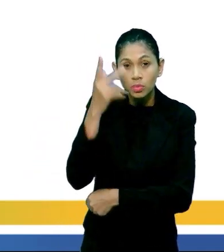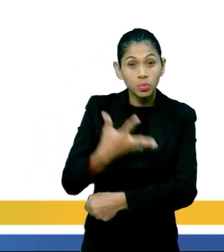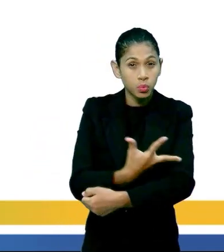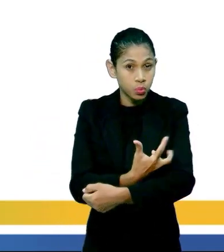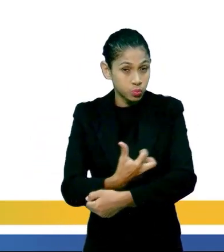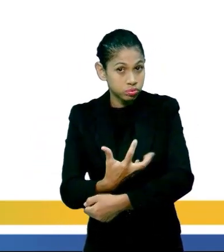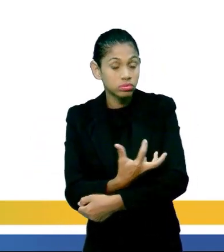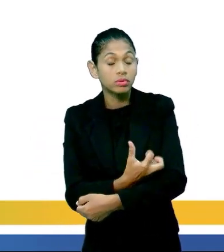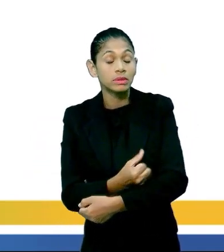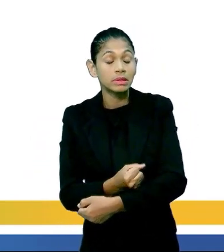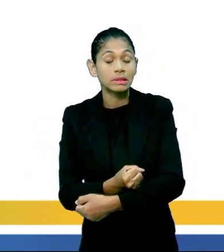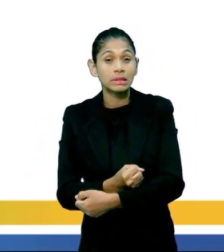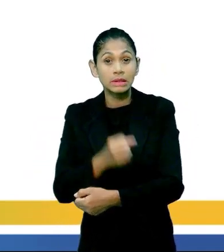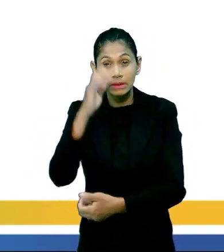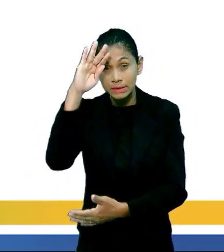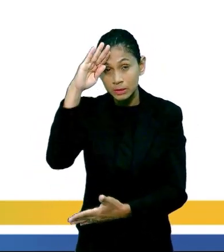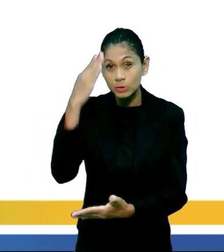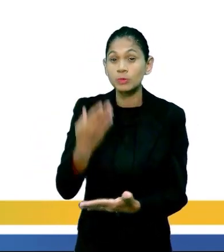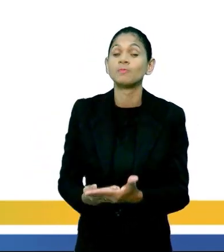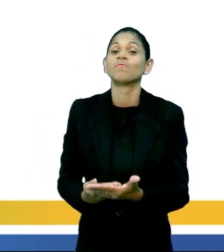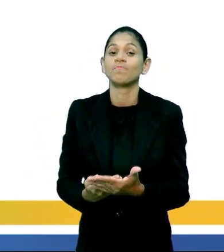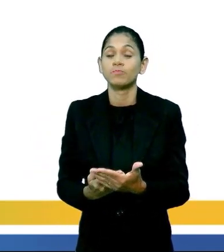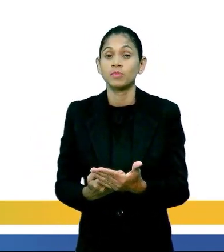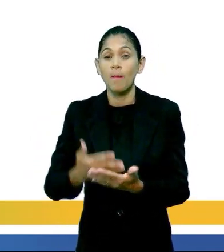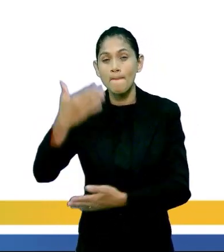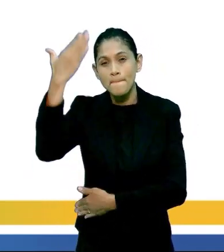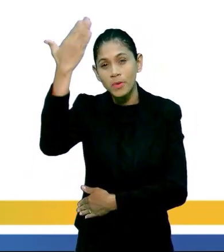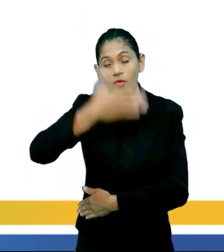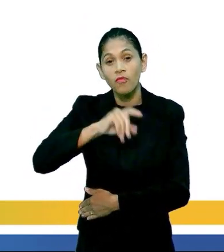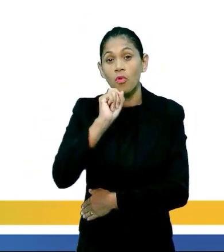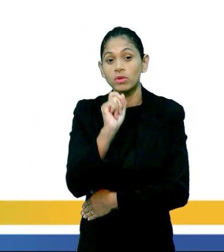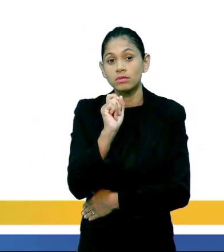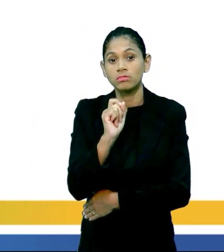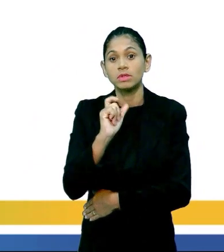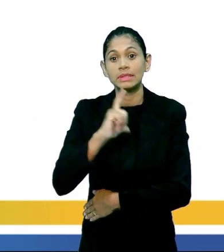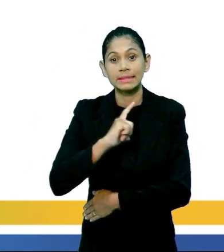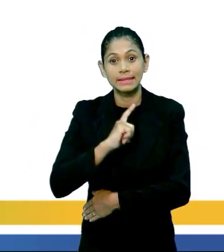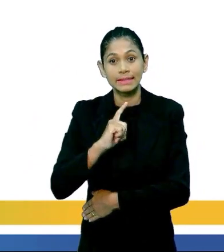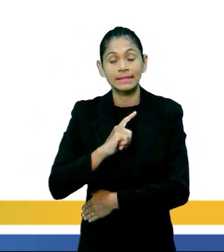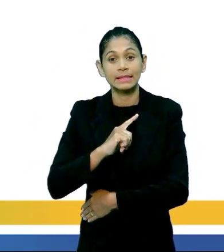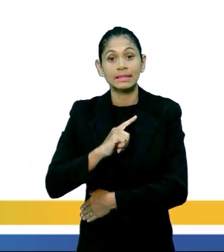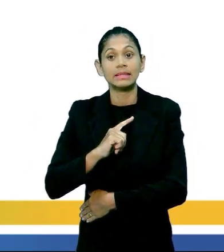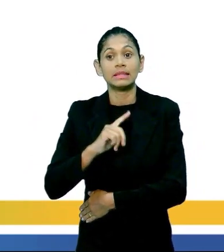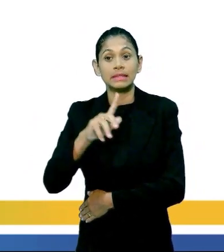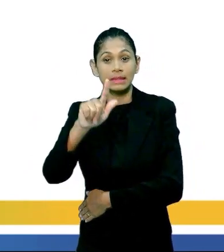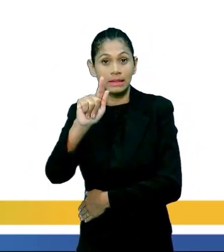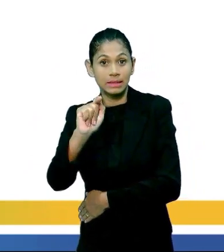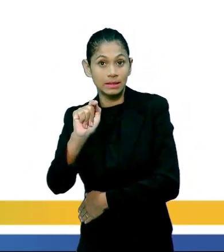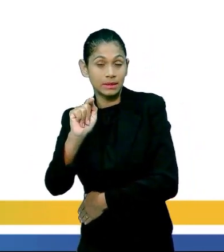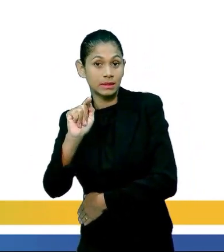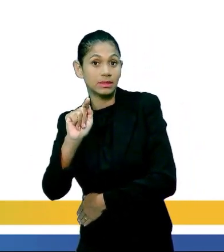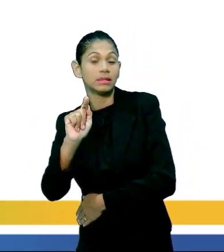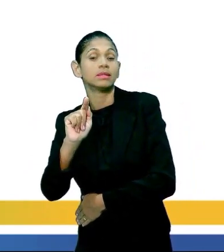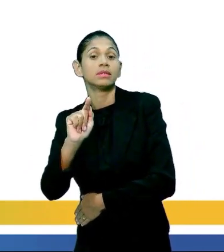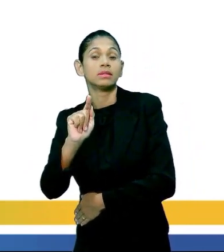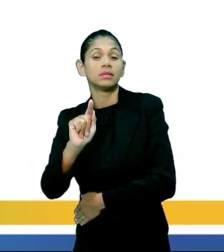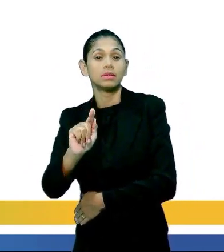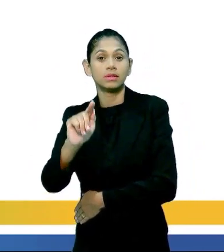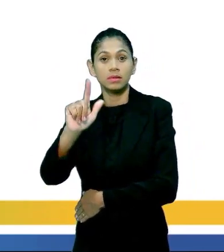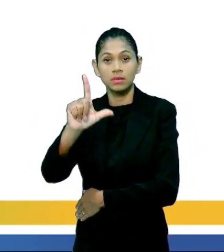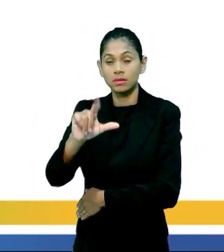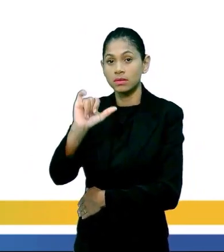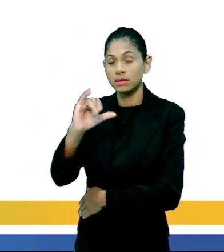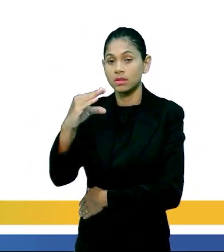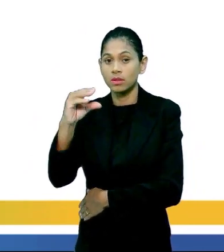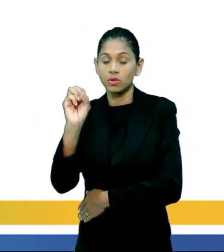nesse laboratório e comprovou que está com hiperglicemia. Sua taxa de glicose era 300 mg. Seu